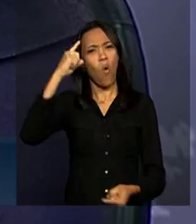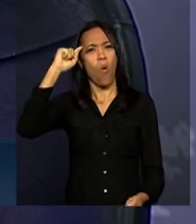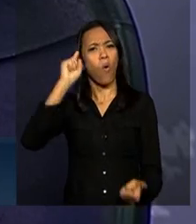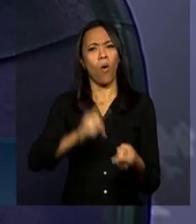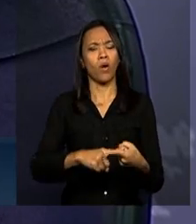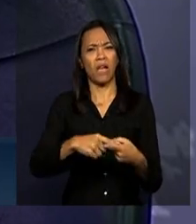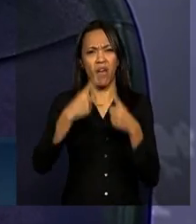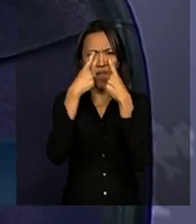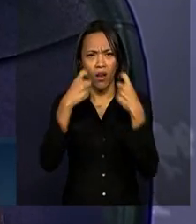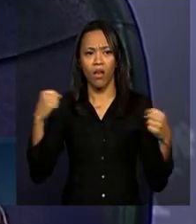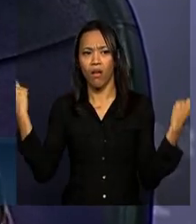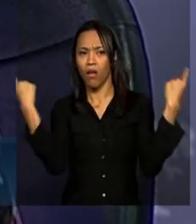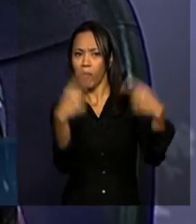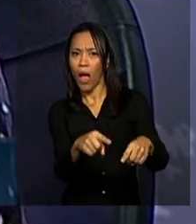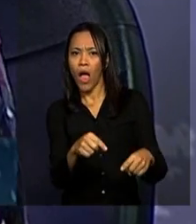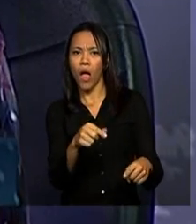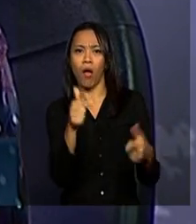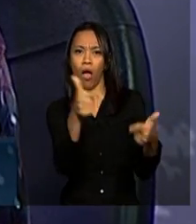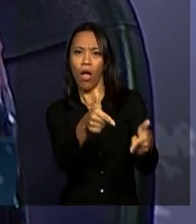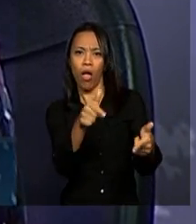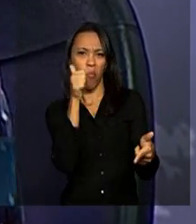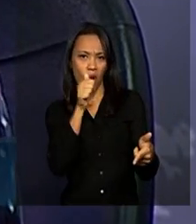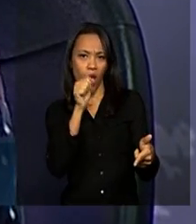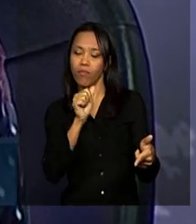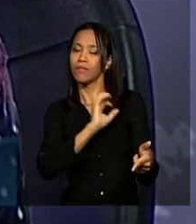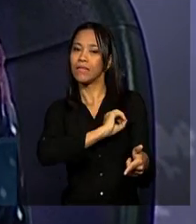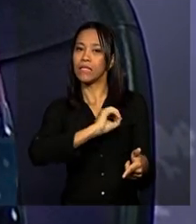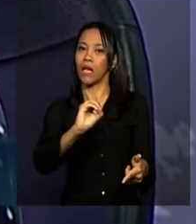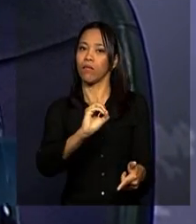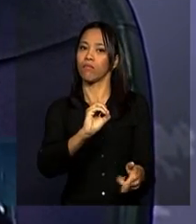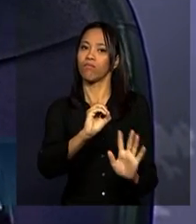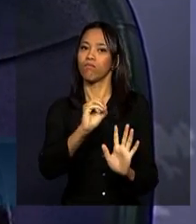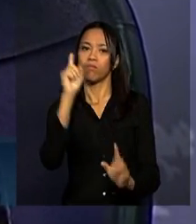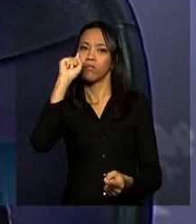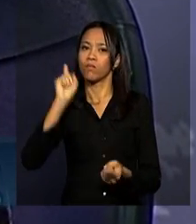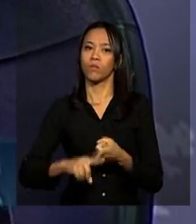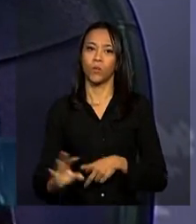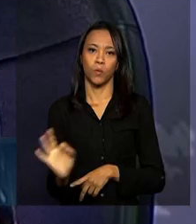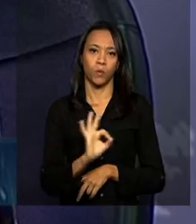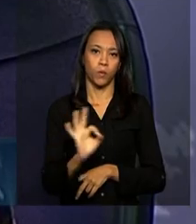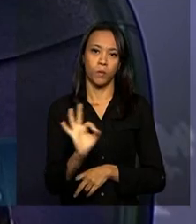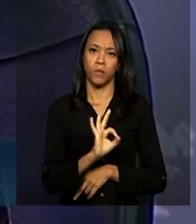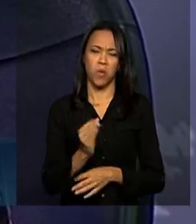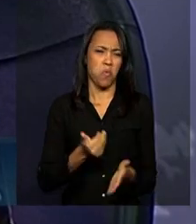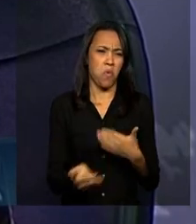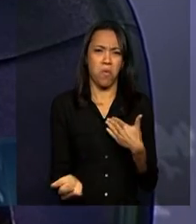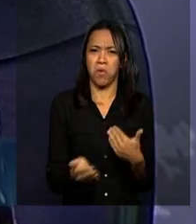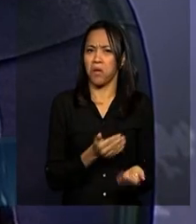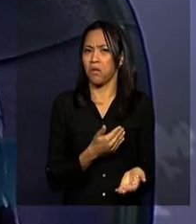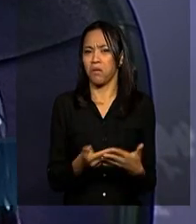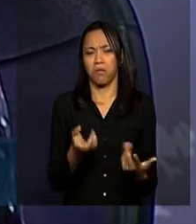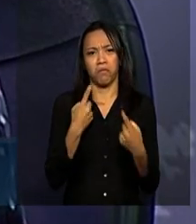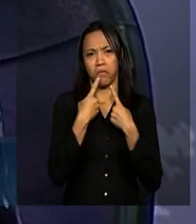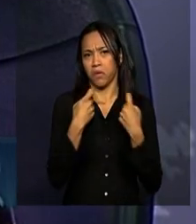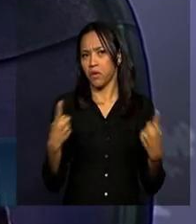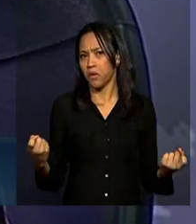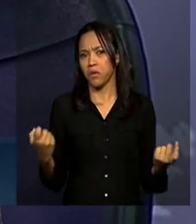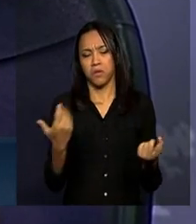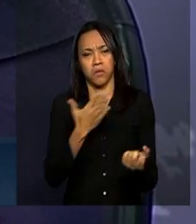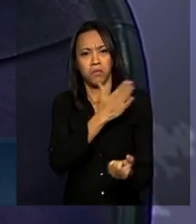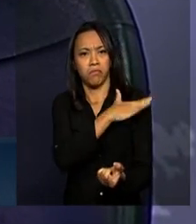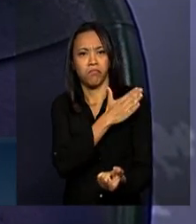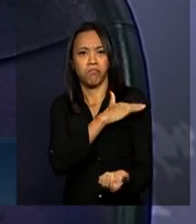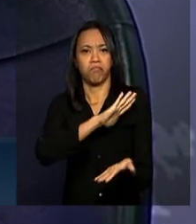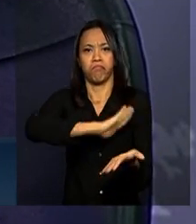as mulheres e com a tolerância zero contra qualquer violência, qualquer preconceito e